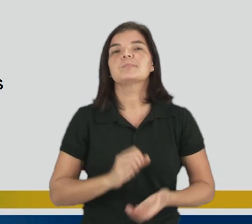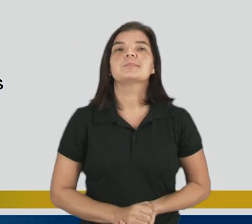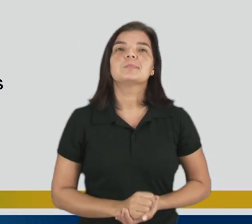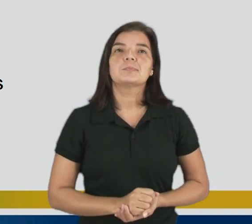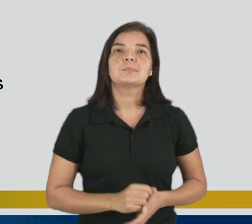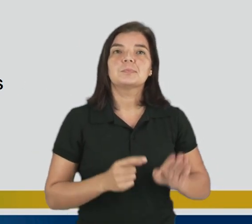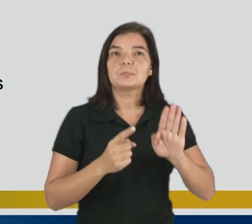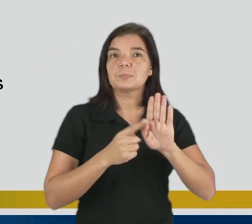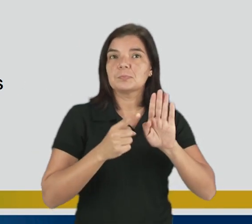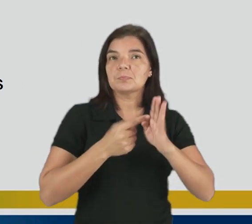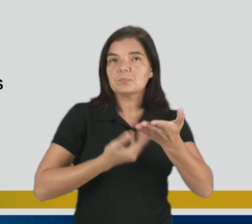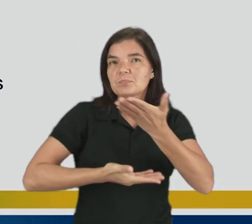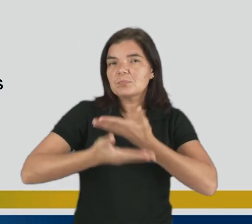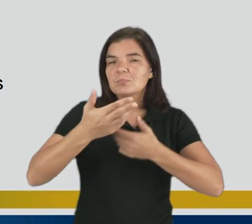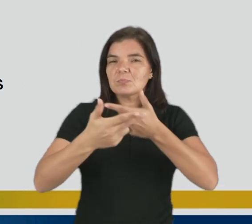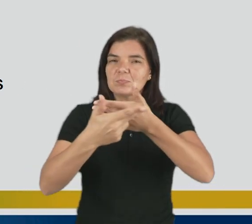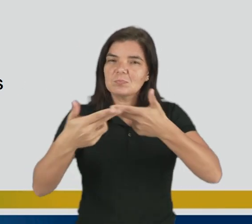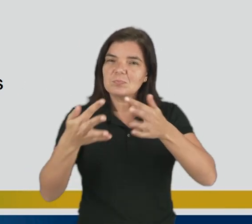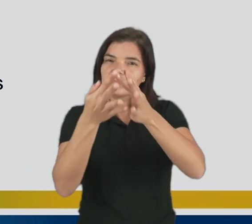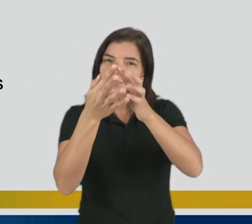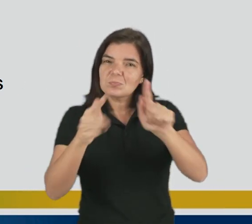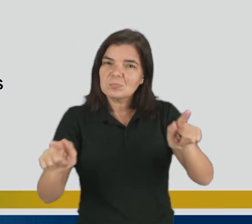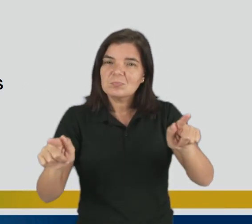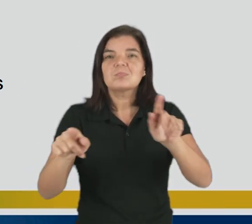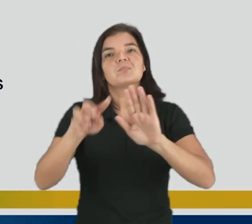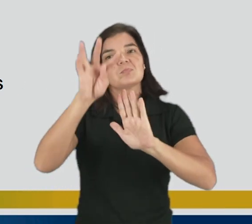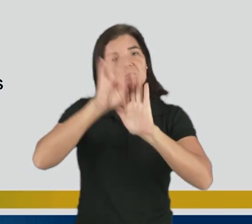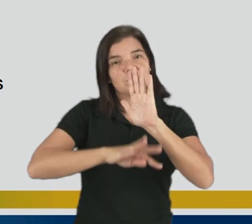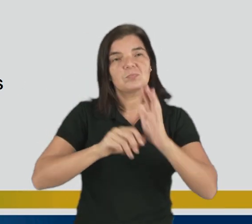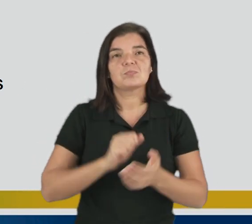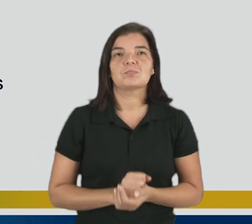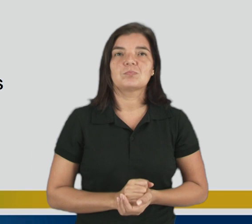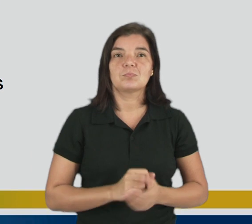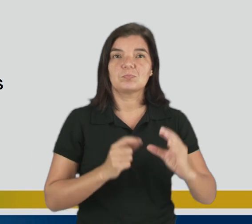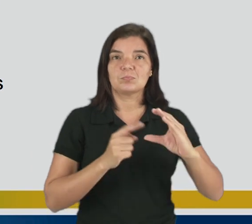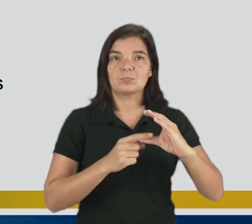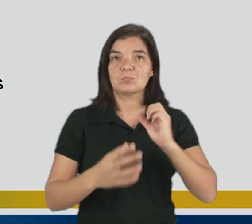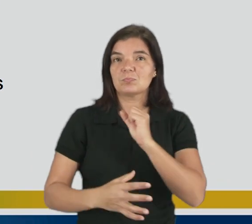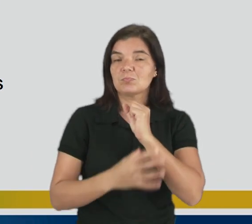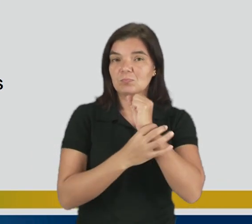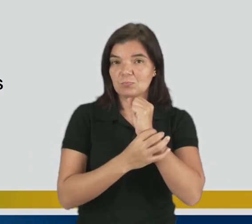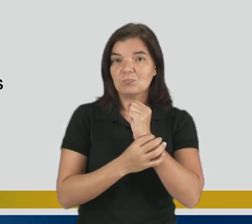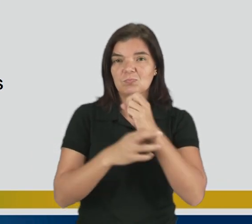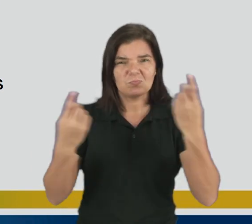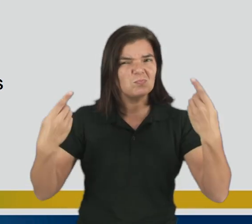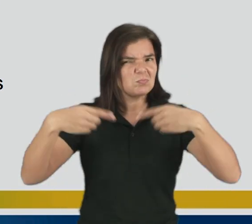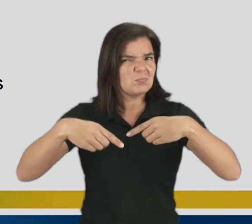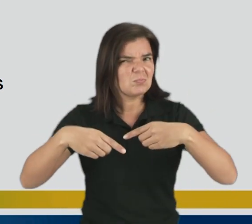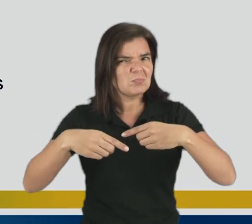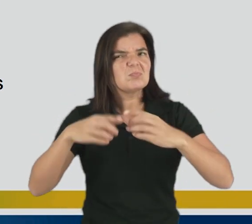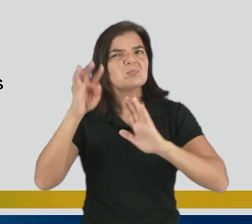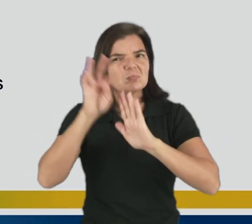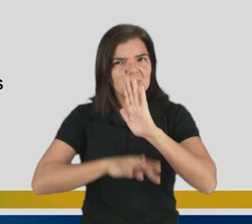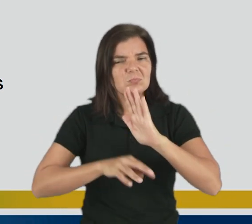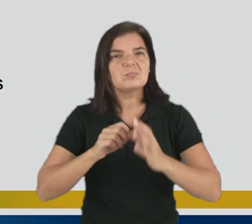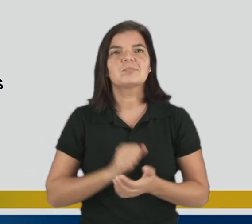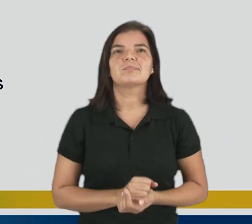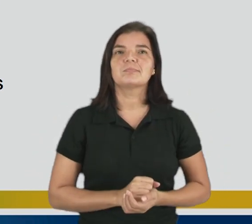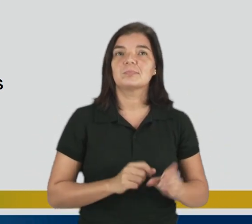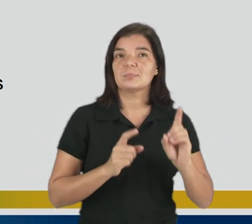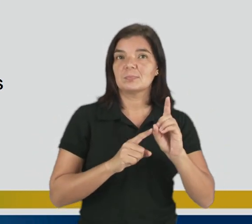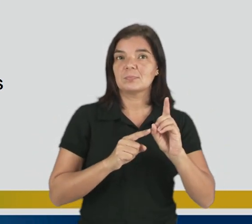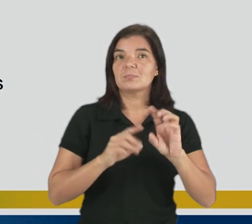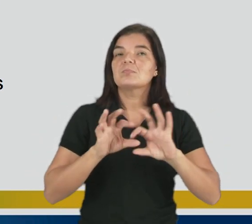se complementam? B, relacionar elementos gramaticais do texto? C, garantir a contradição ao